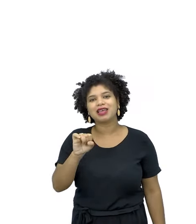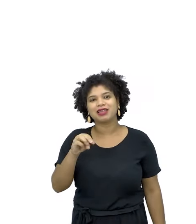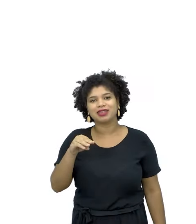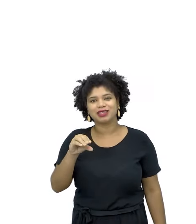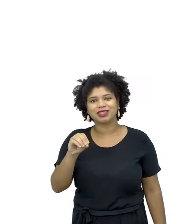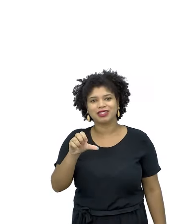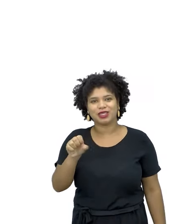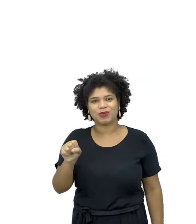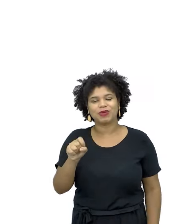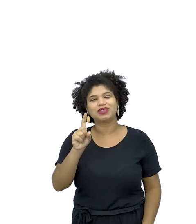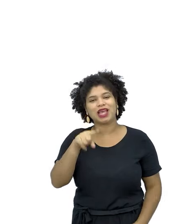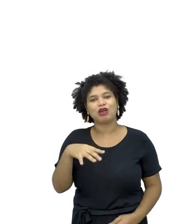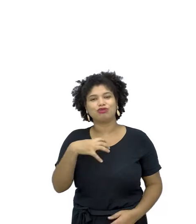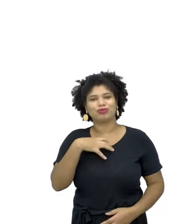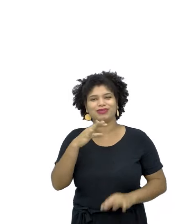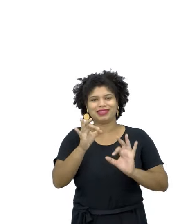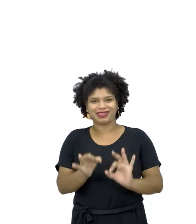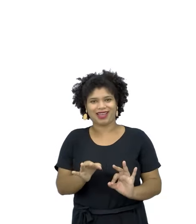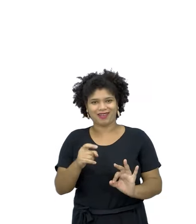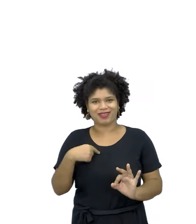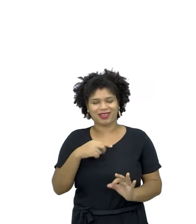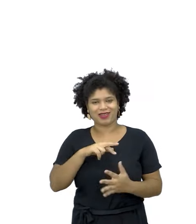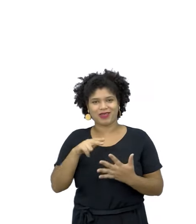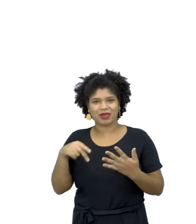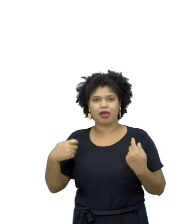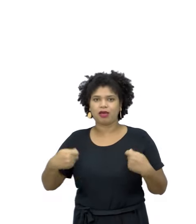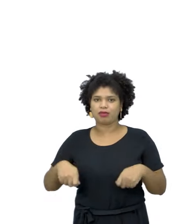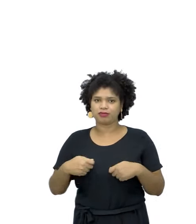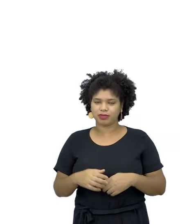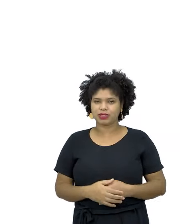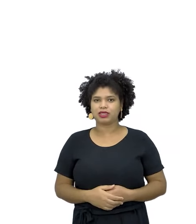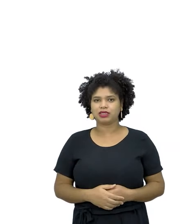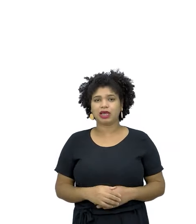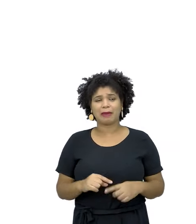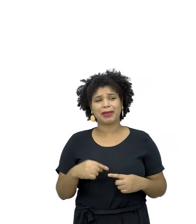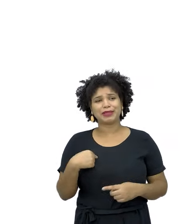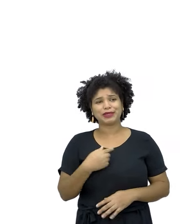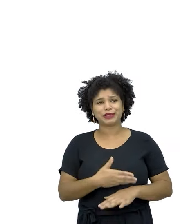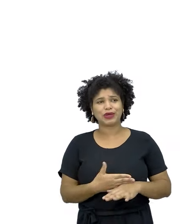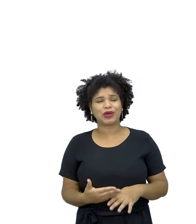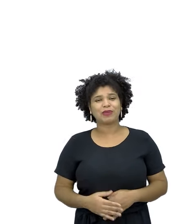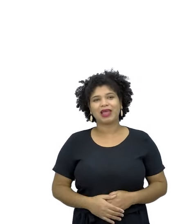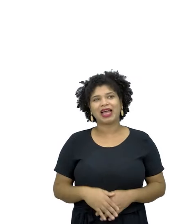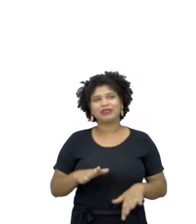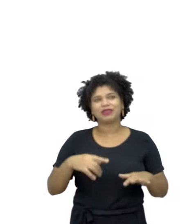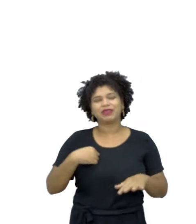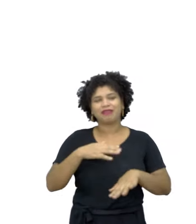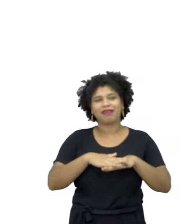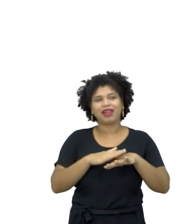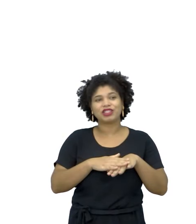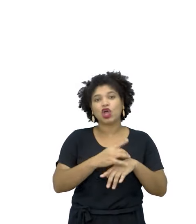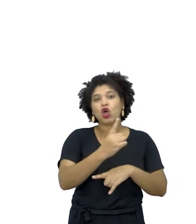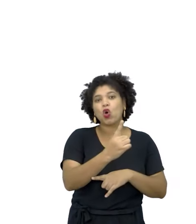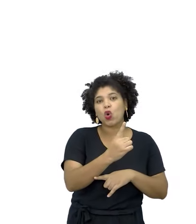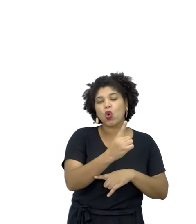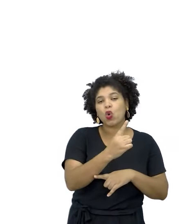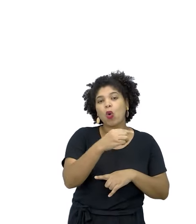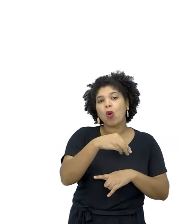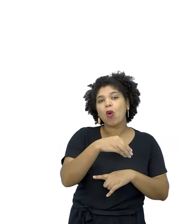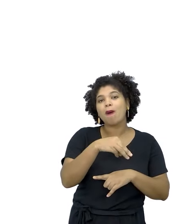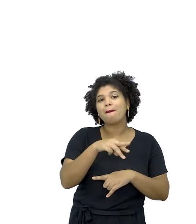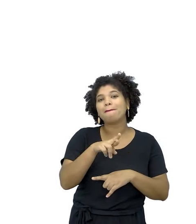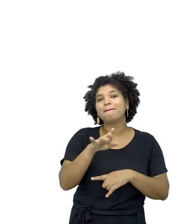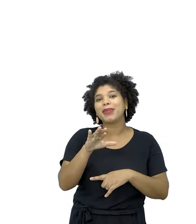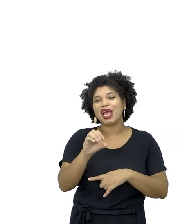1 inteiro e 25 centésimos, mas eu consigo ler 1,25 metro? Eu consigo ler